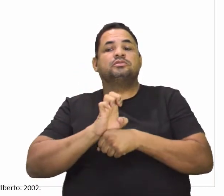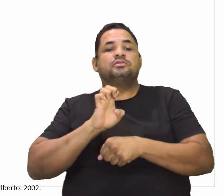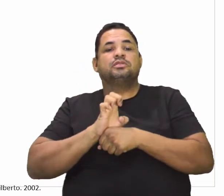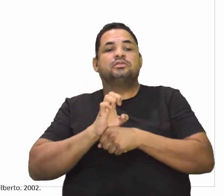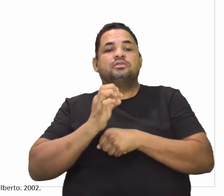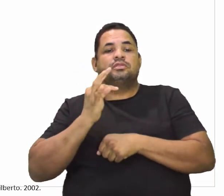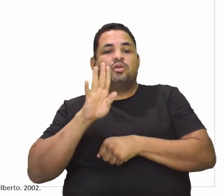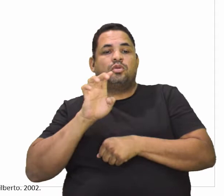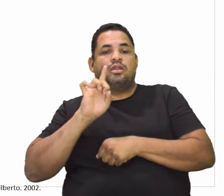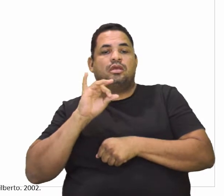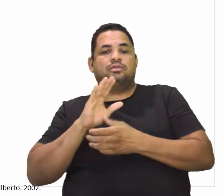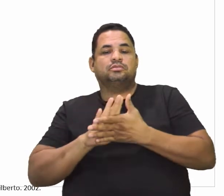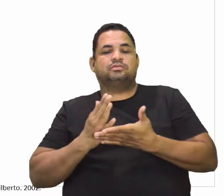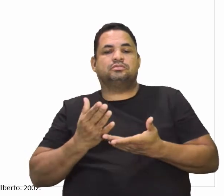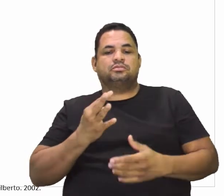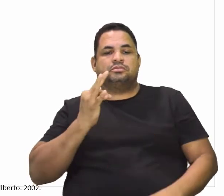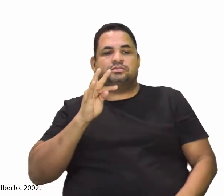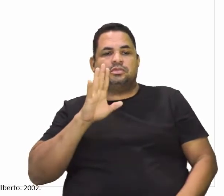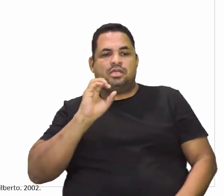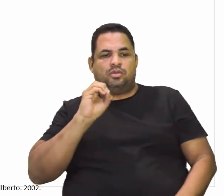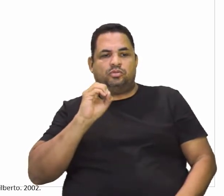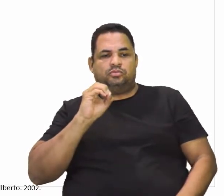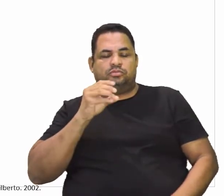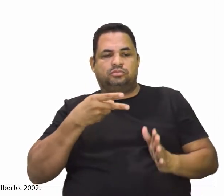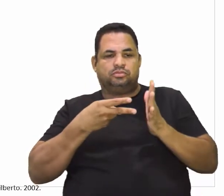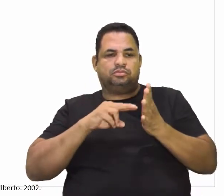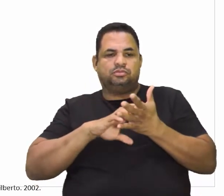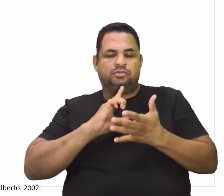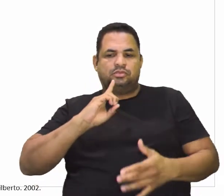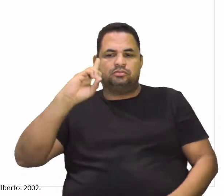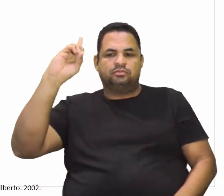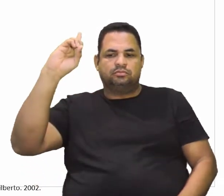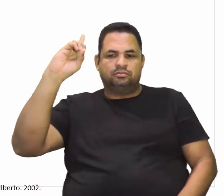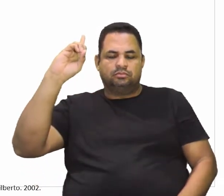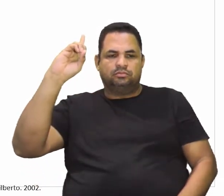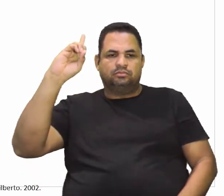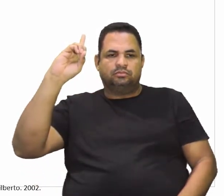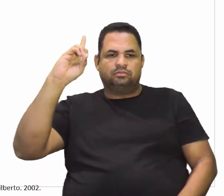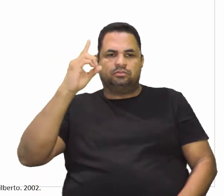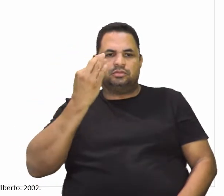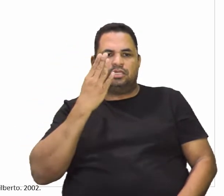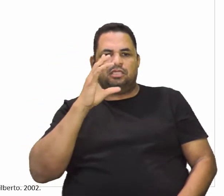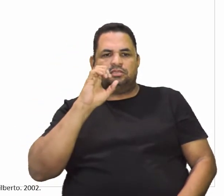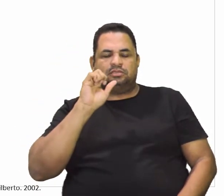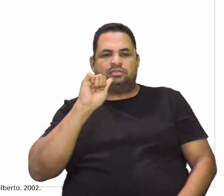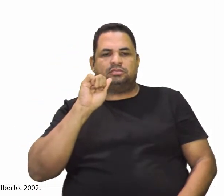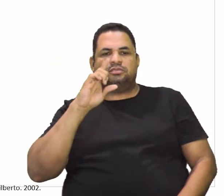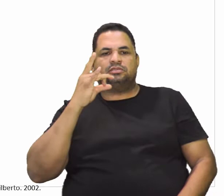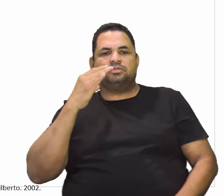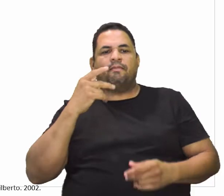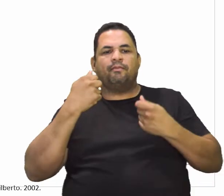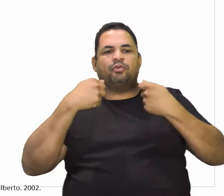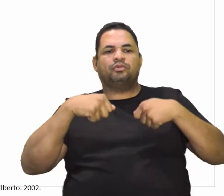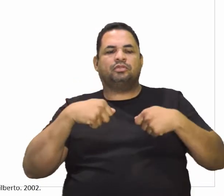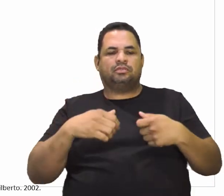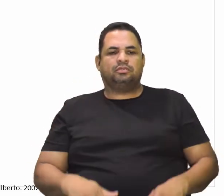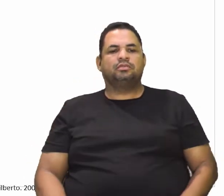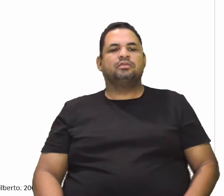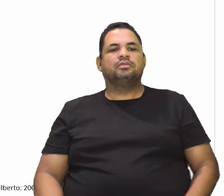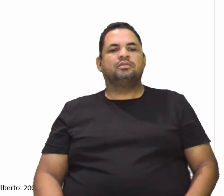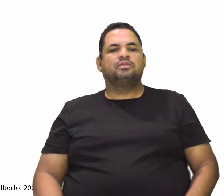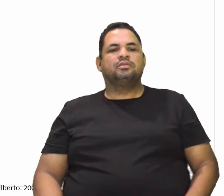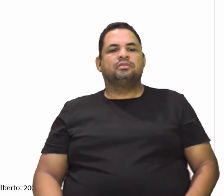teocrático? Teo significa Deus. Cracia significa poder, né?